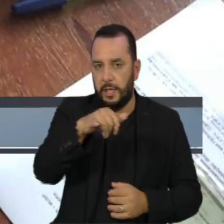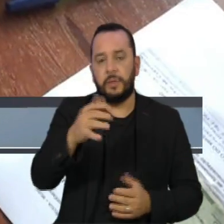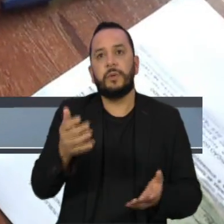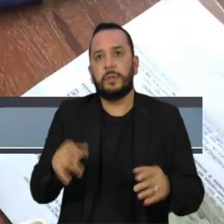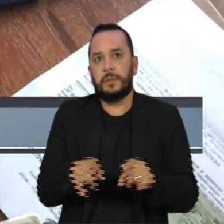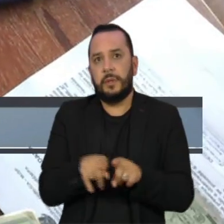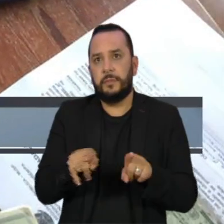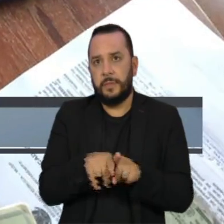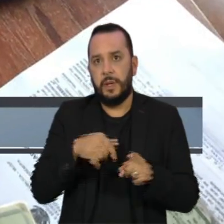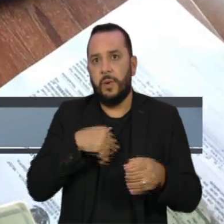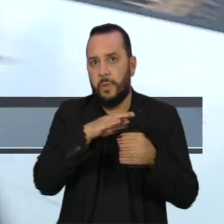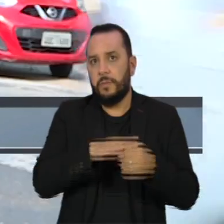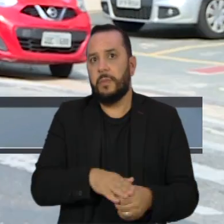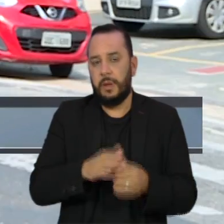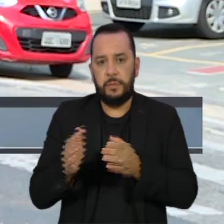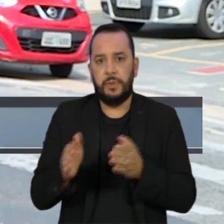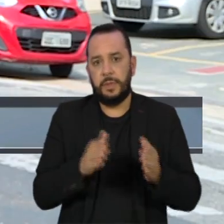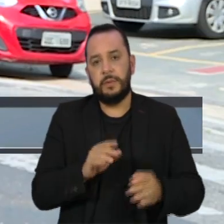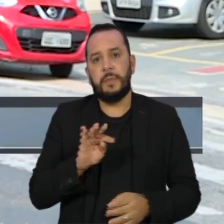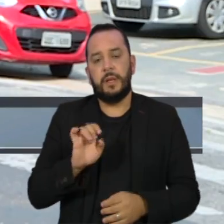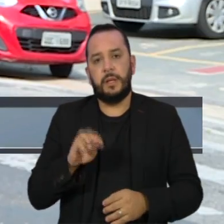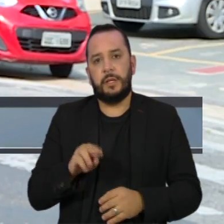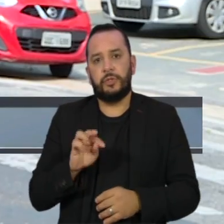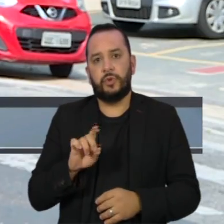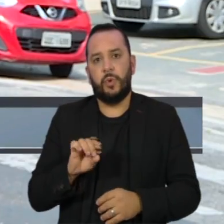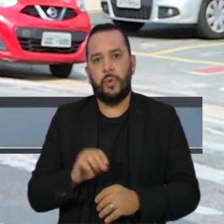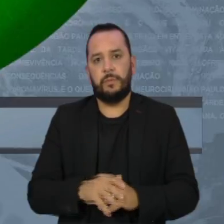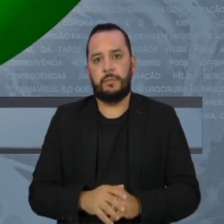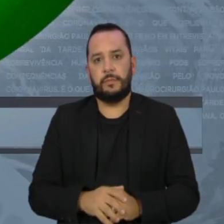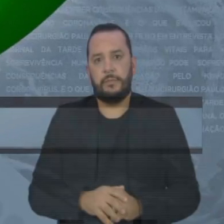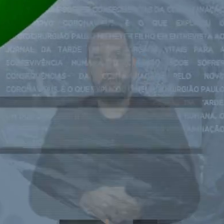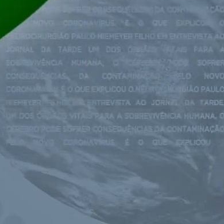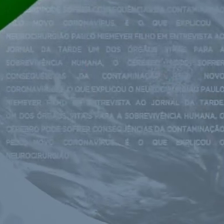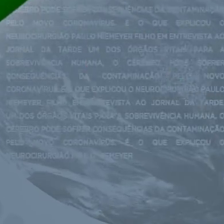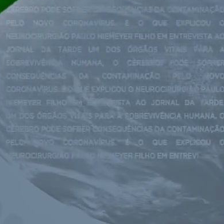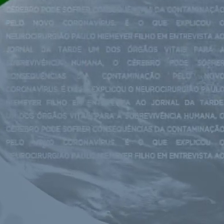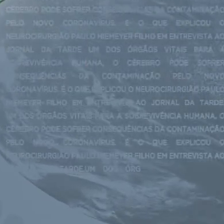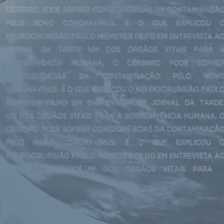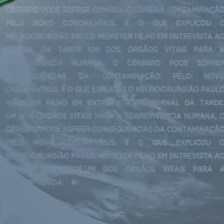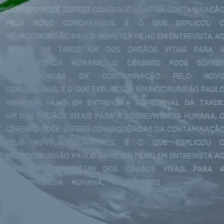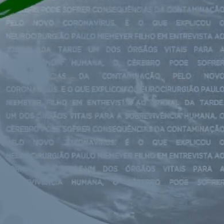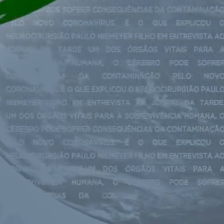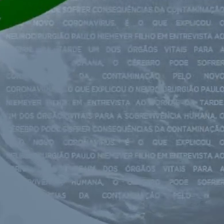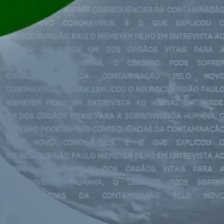e coação no curso do processo de Belém Diogo Pagé 1